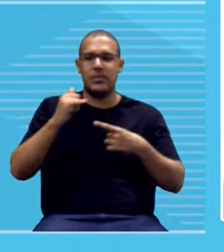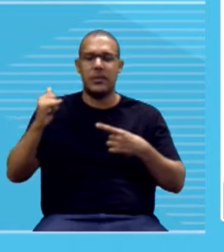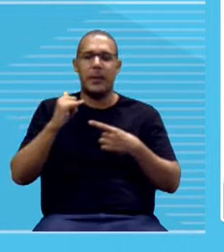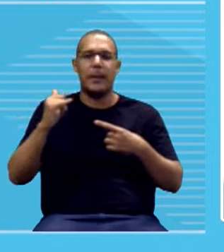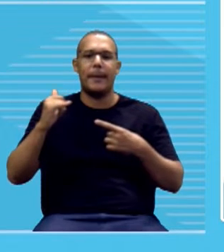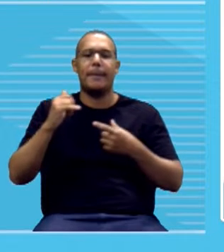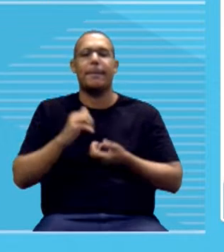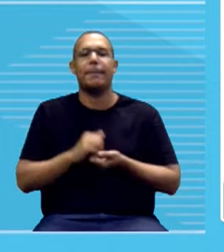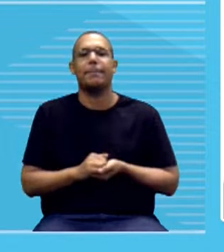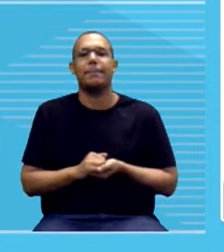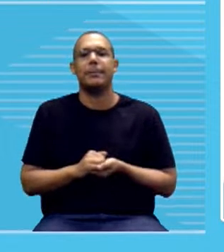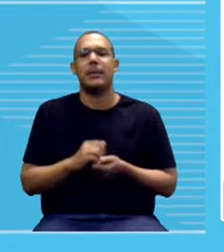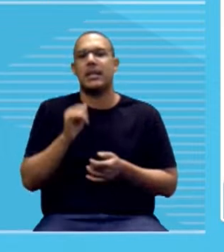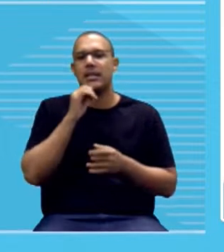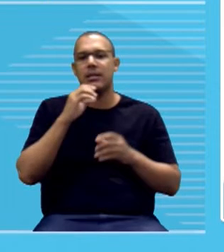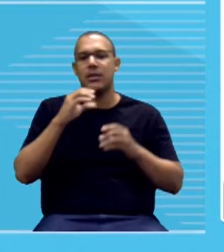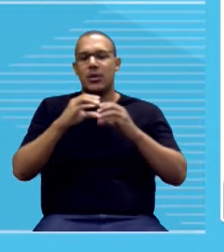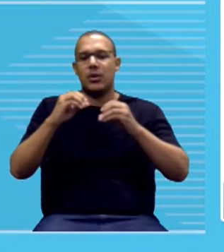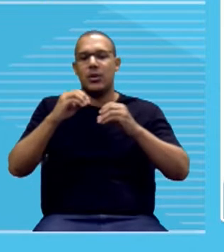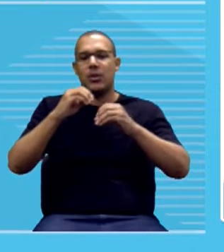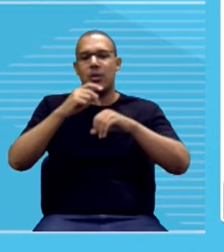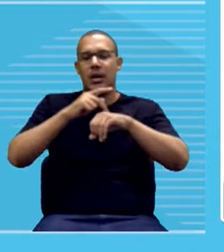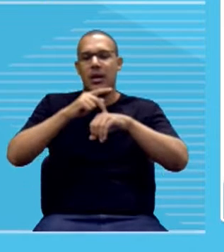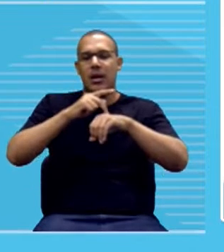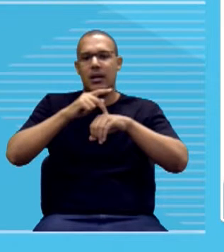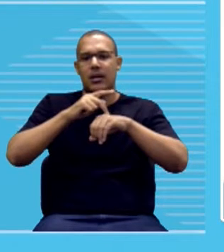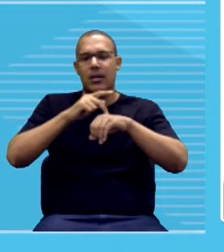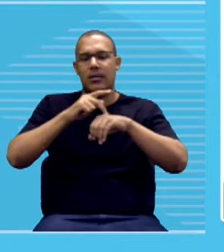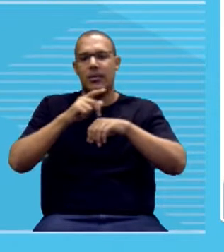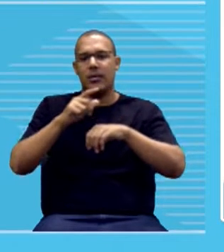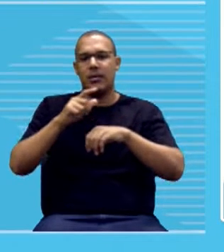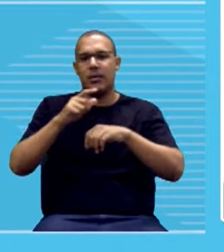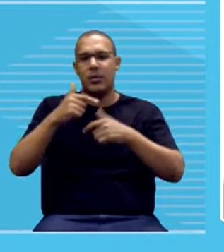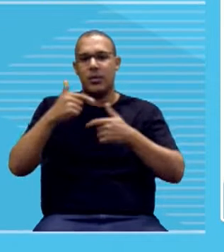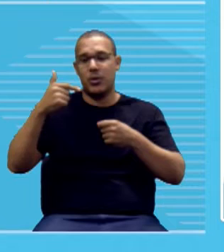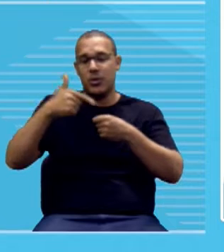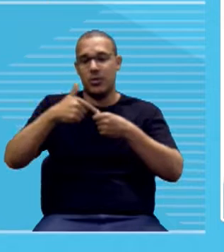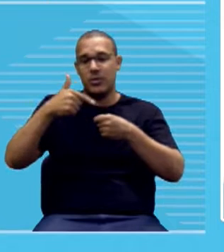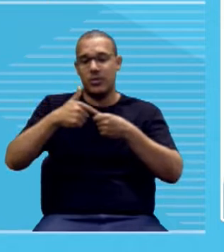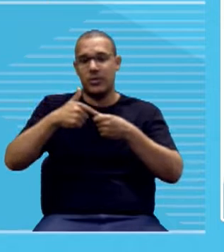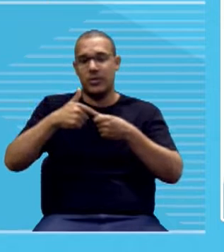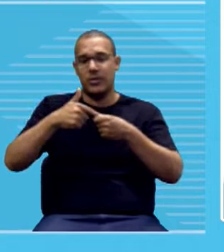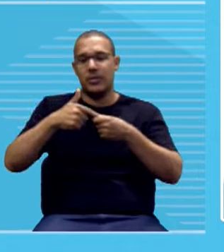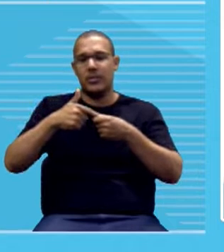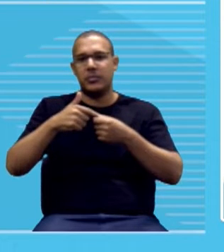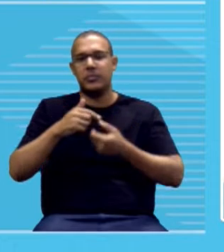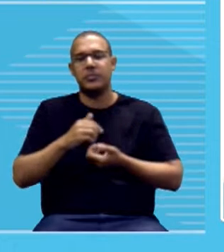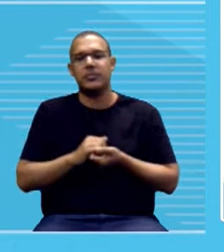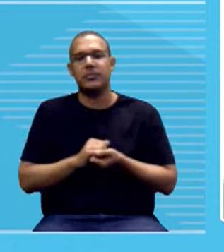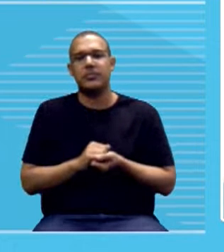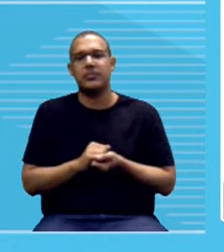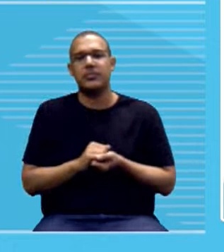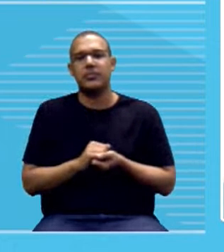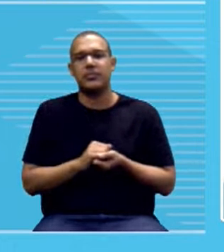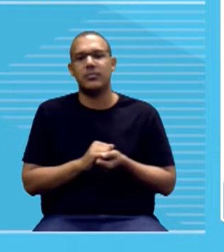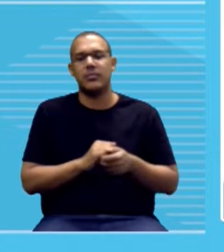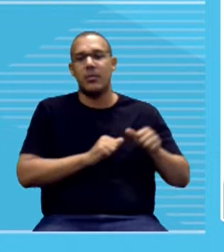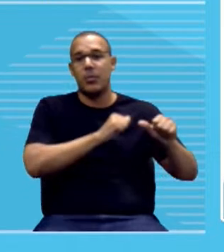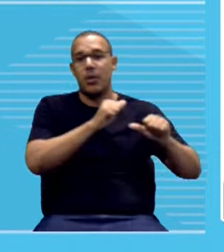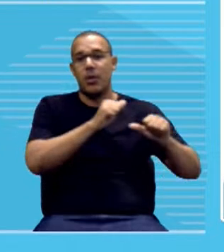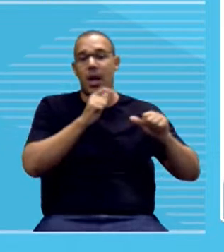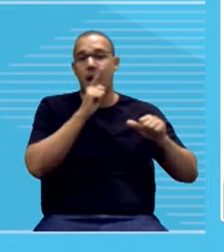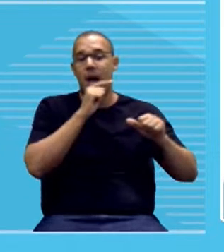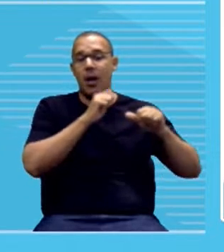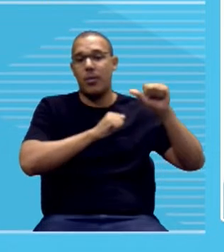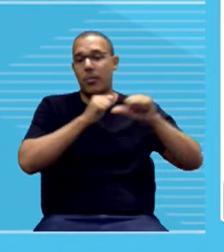isso acontece quando carvão, gás natural, o petróleo, que são combustíveis fósseis, por exemplo, transformam a água em